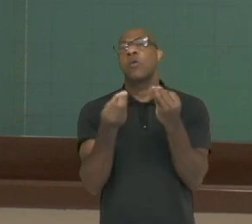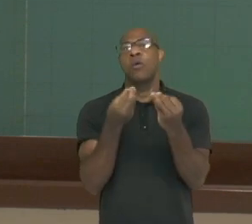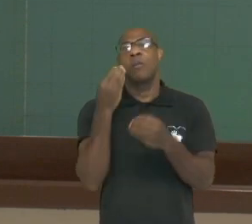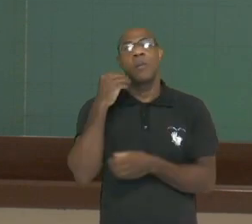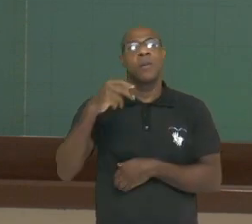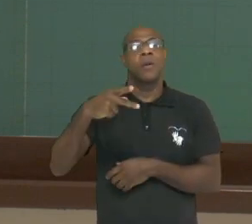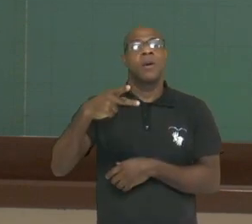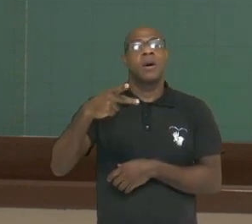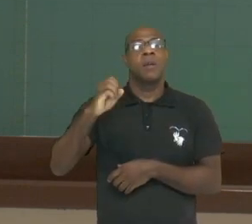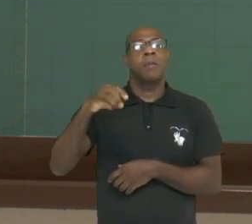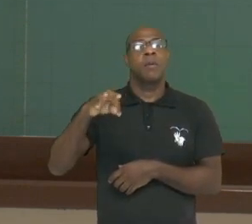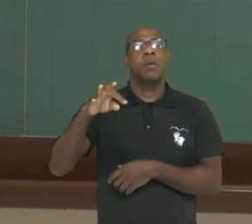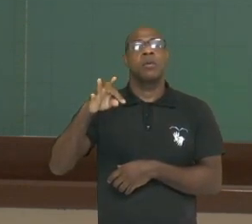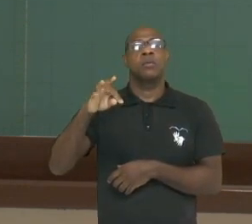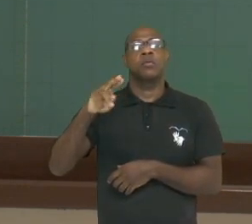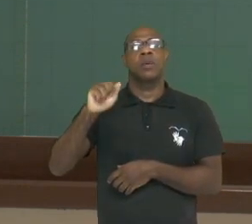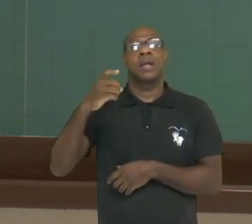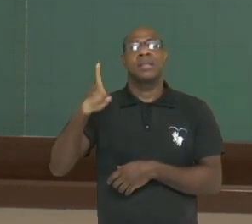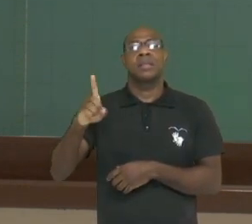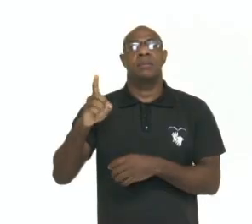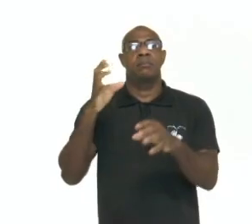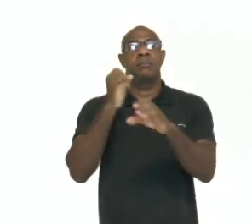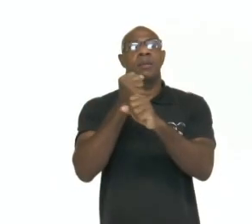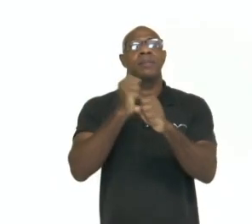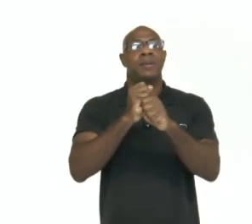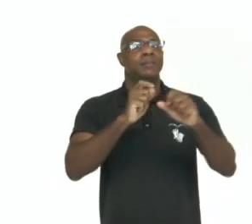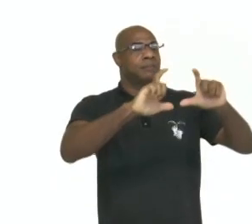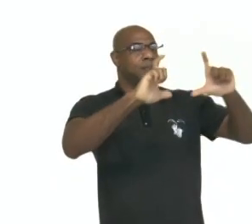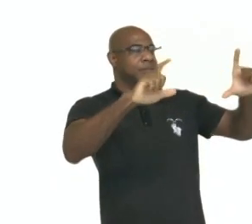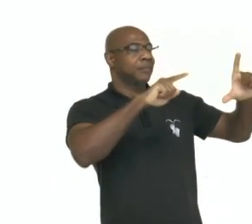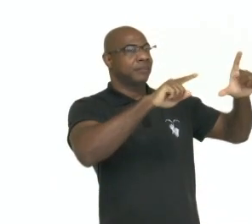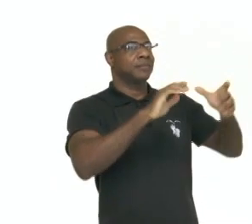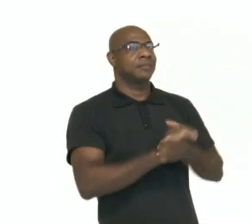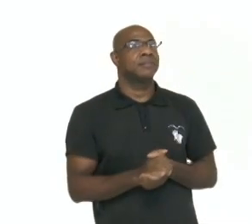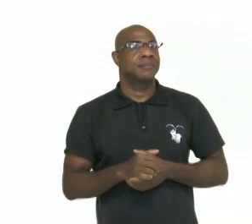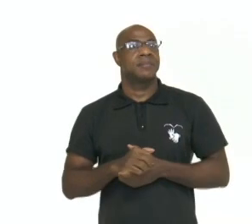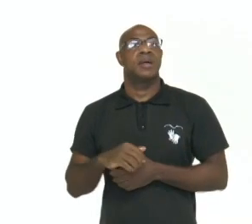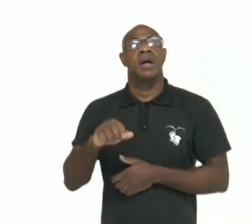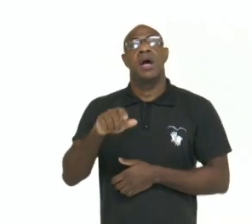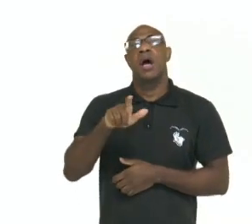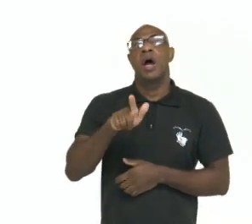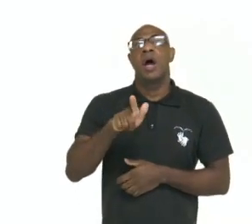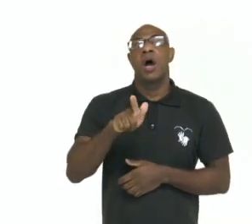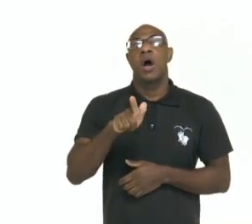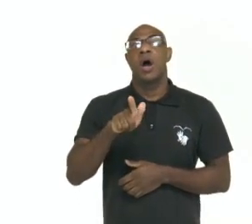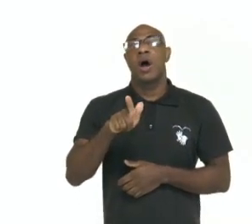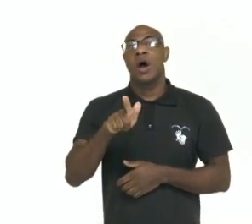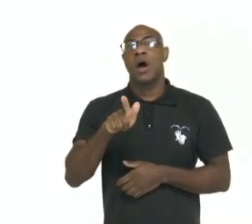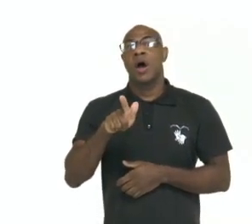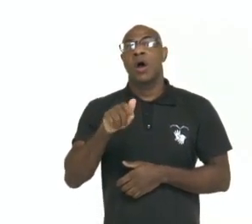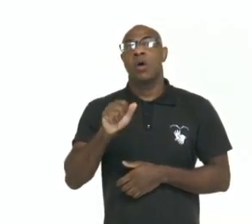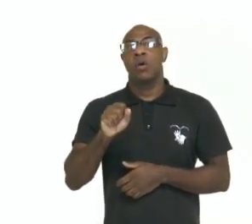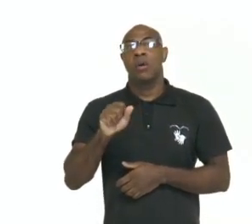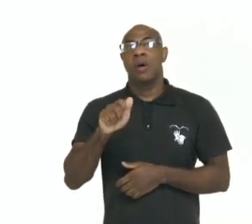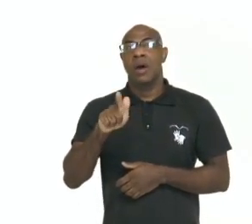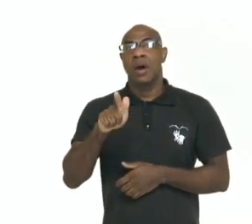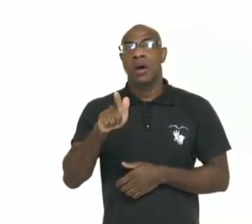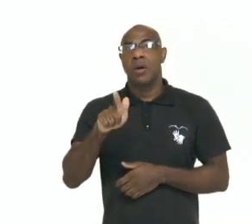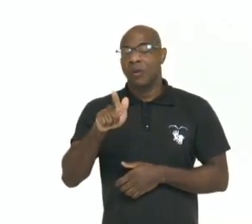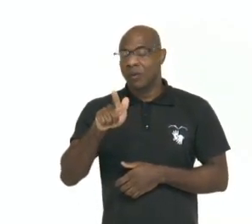ippon, né? E o que é o ippon? É o golpe perfeito, que encerra a luta